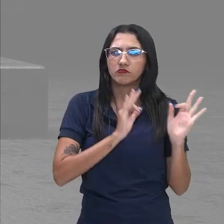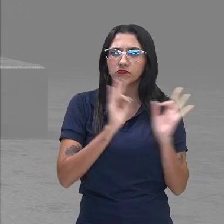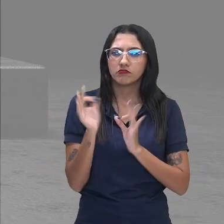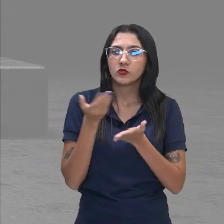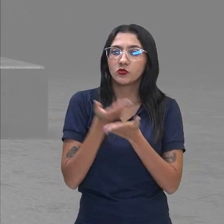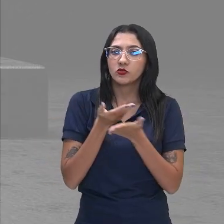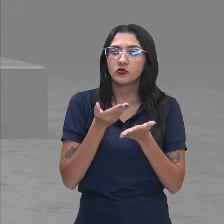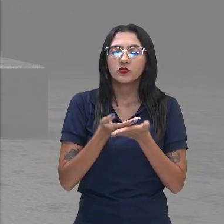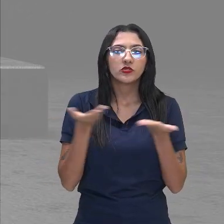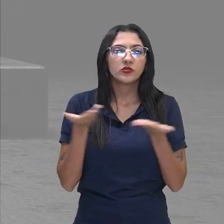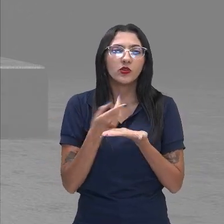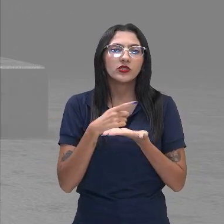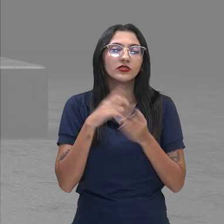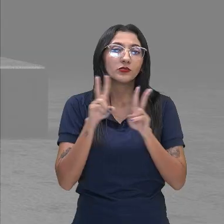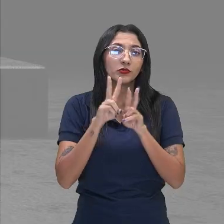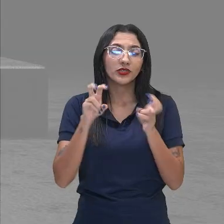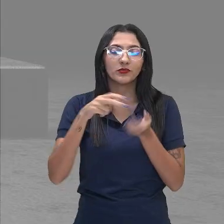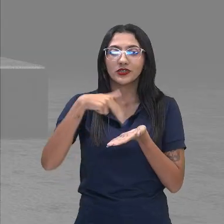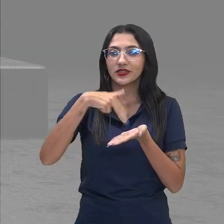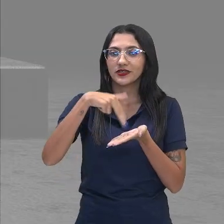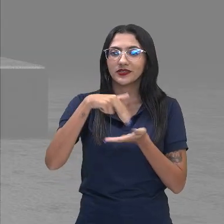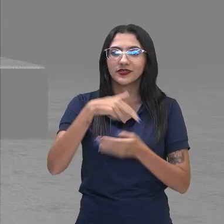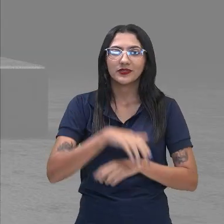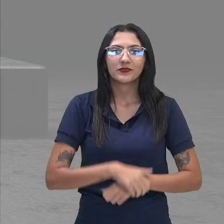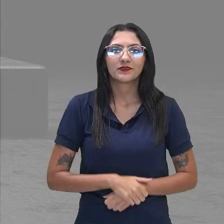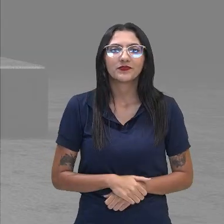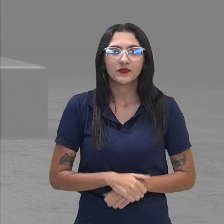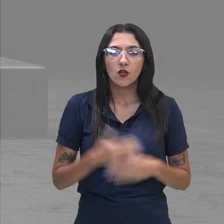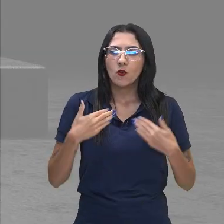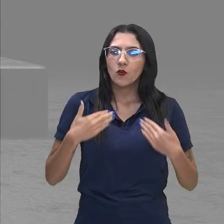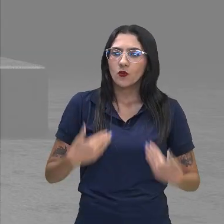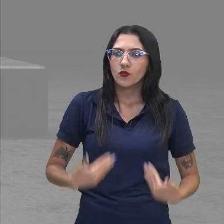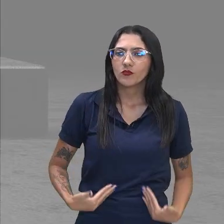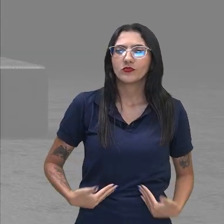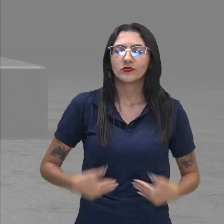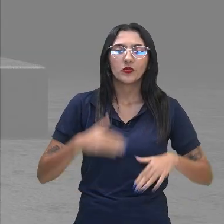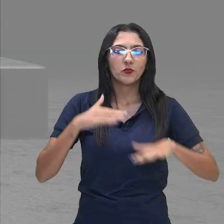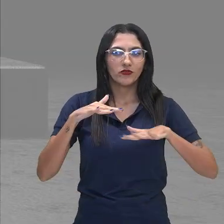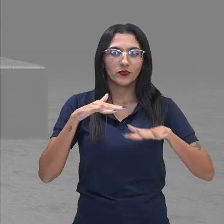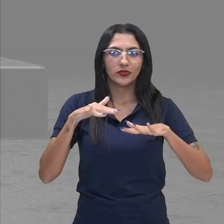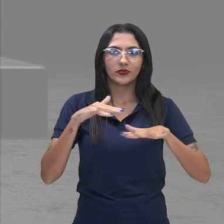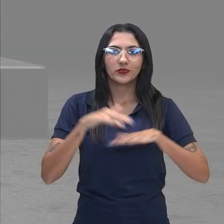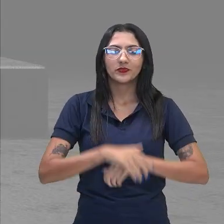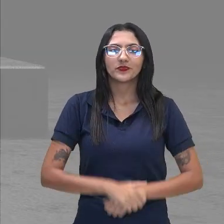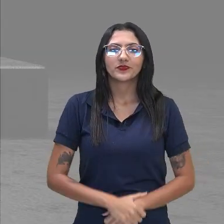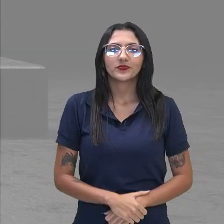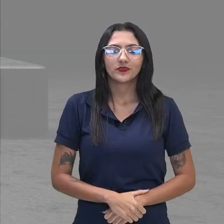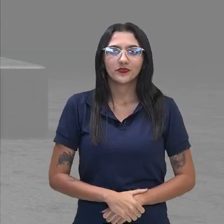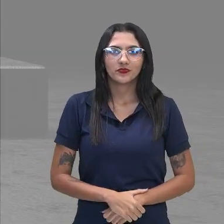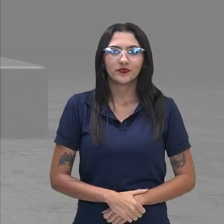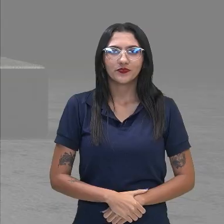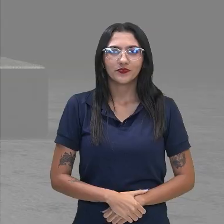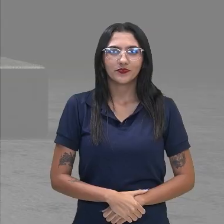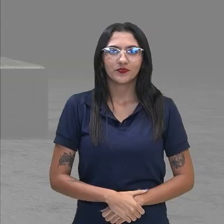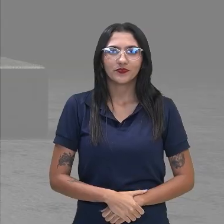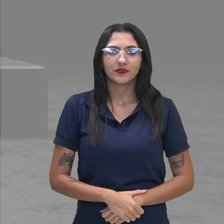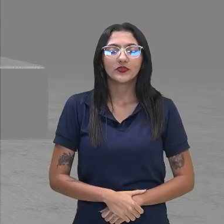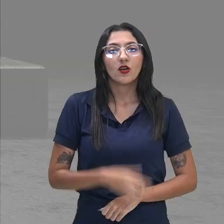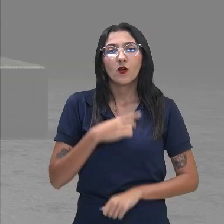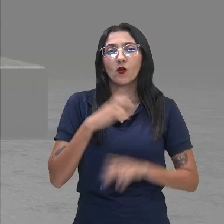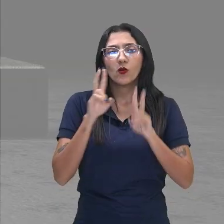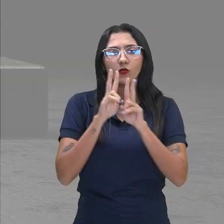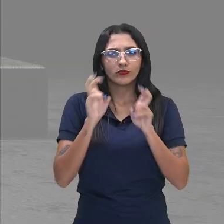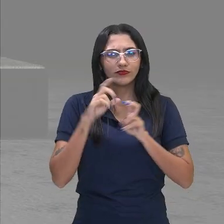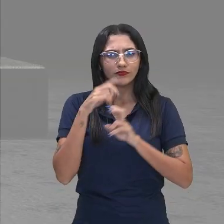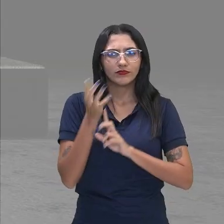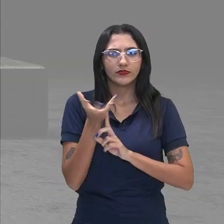que será sobre dança, corpo, movimento. E quando falamos dessa arte,